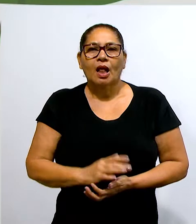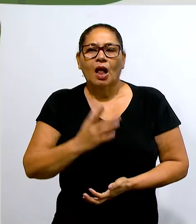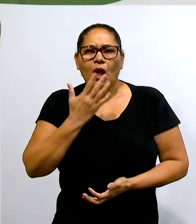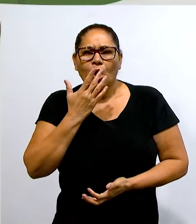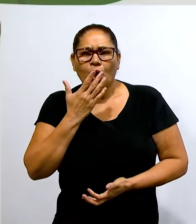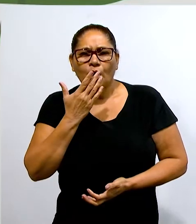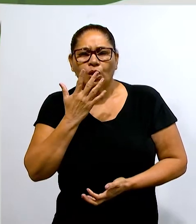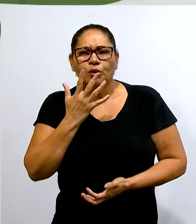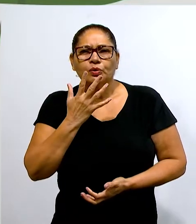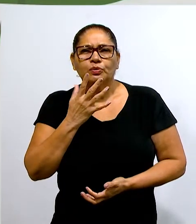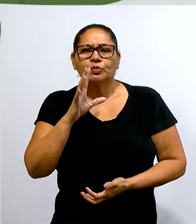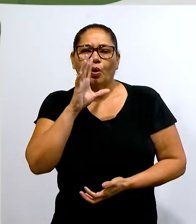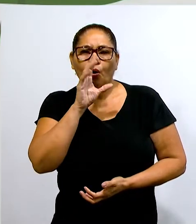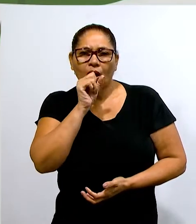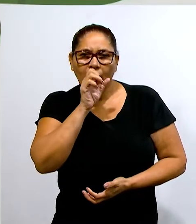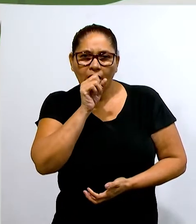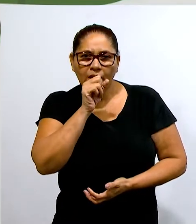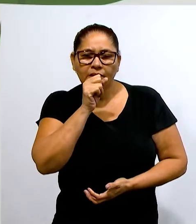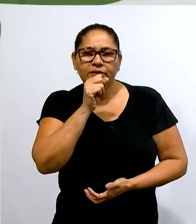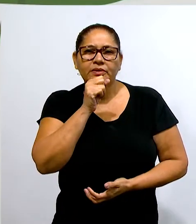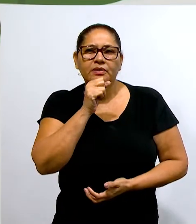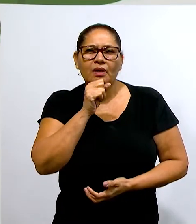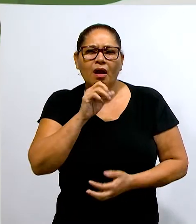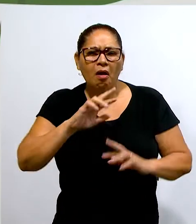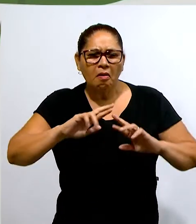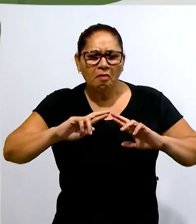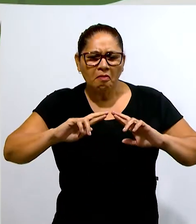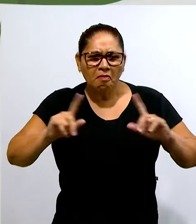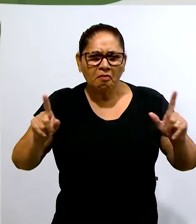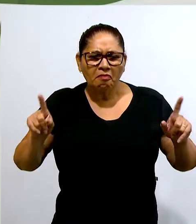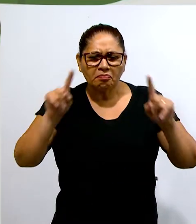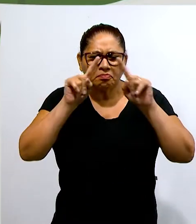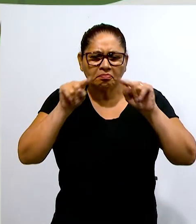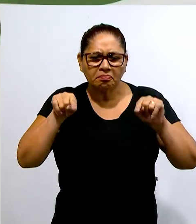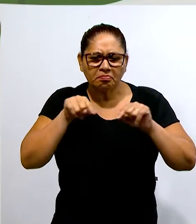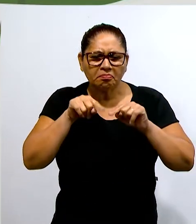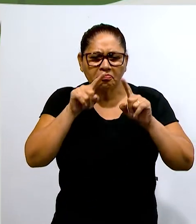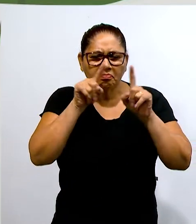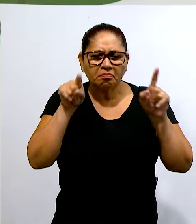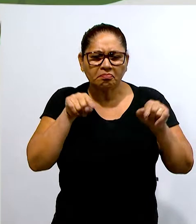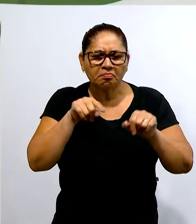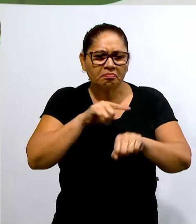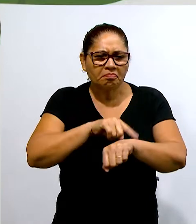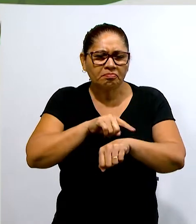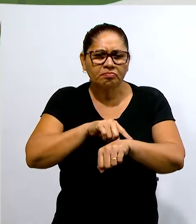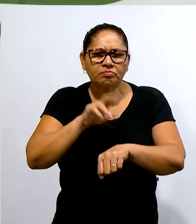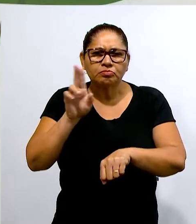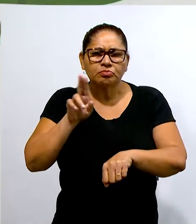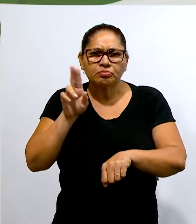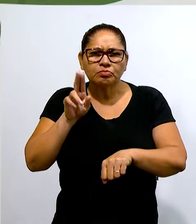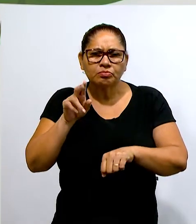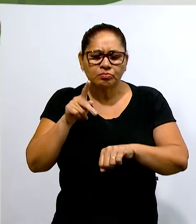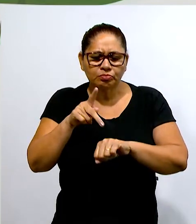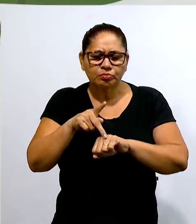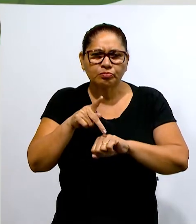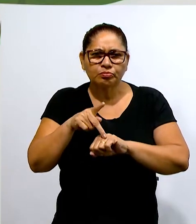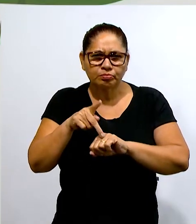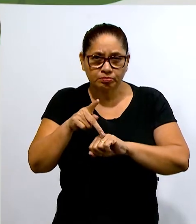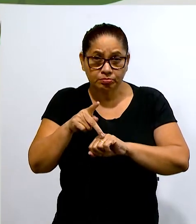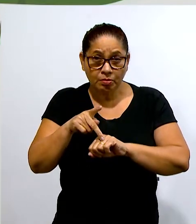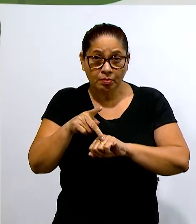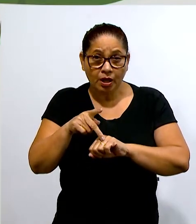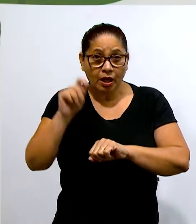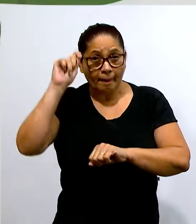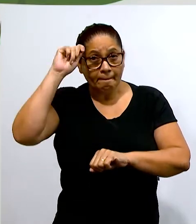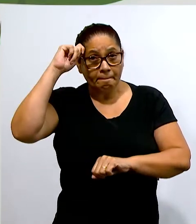predominantemente laranja, né, com várias formas geométricas. Estou usando um relógio, um anel na cor preta, tem